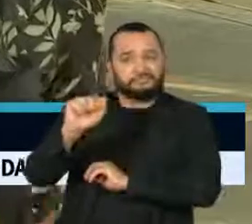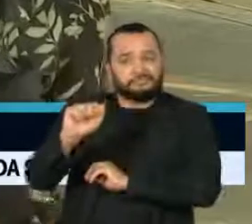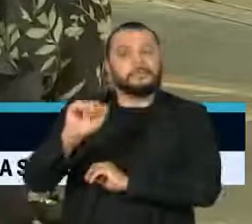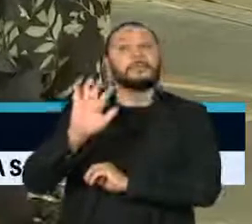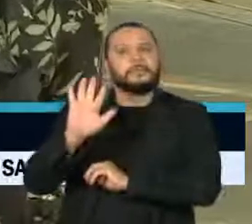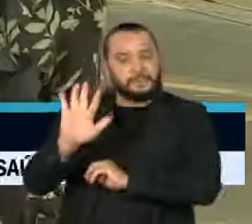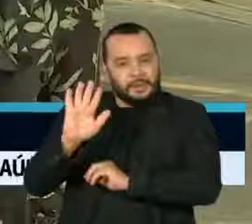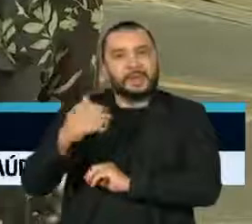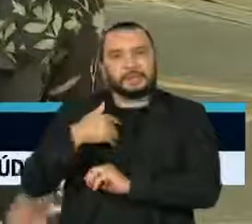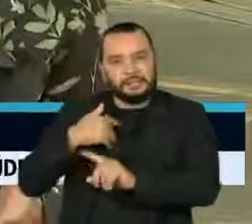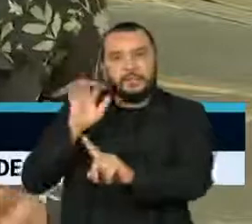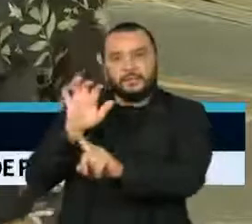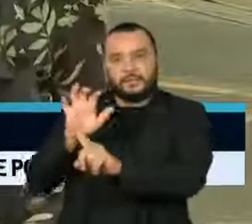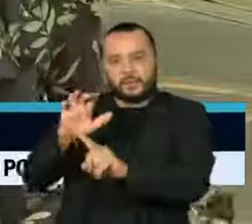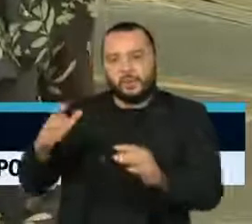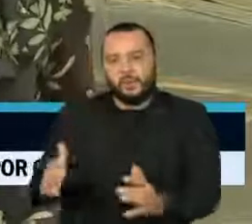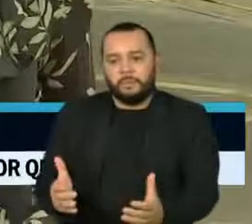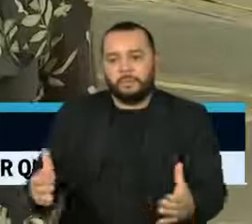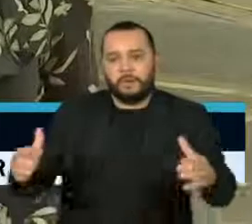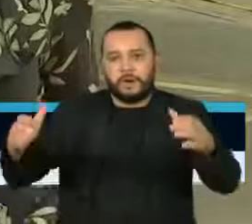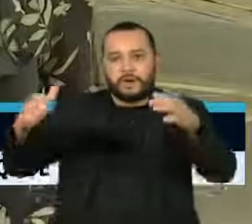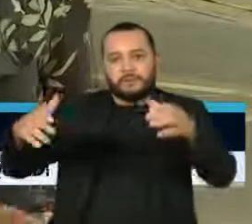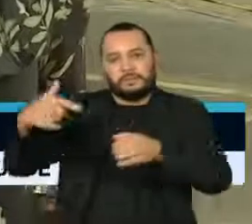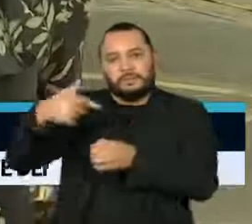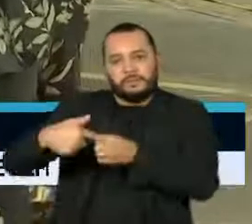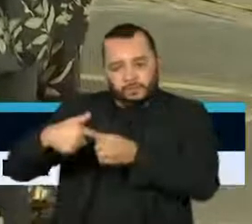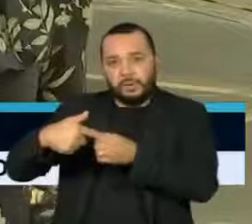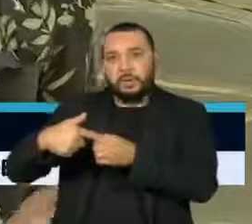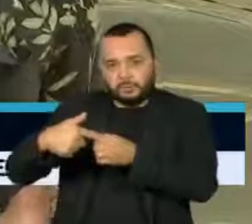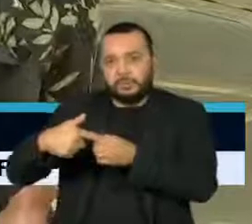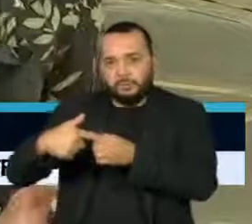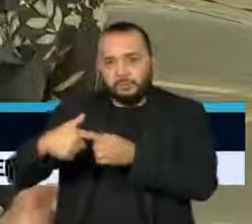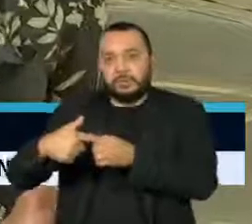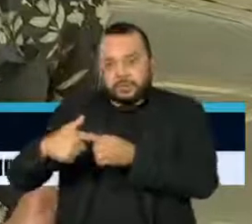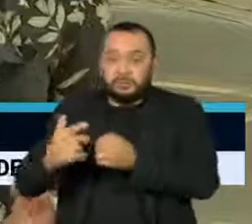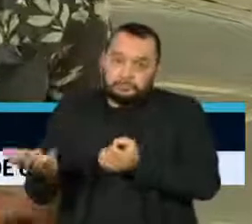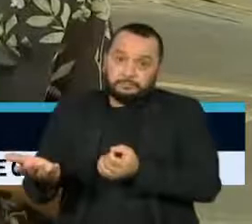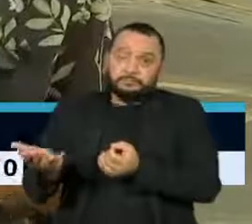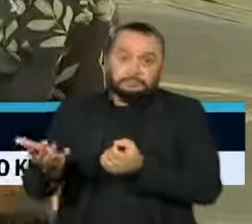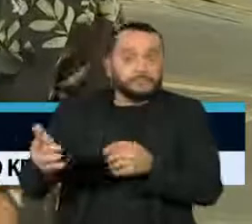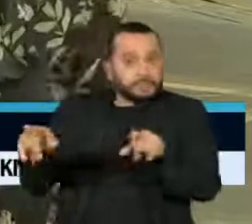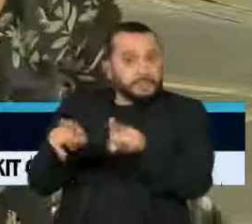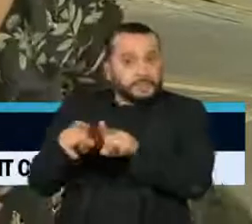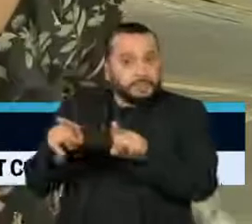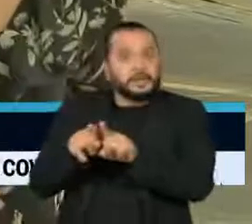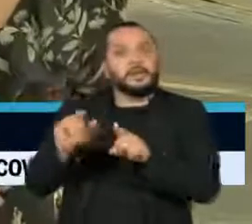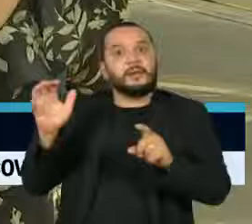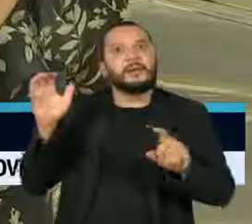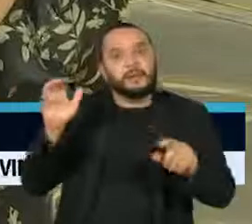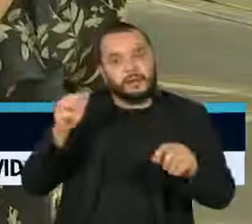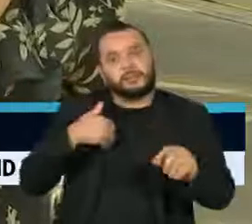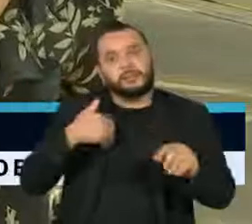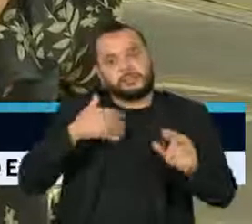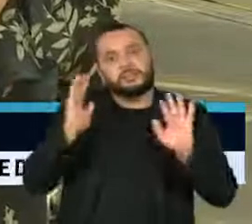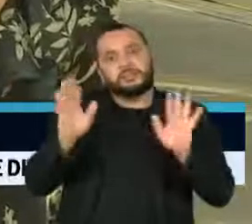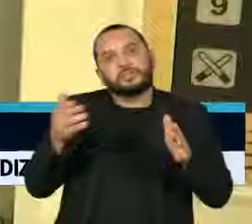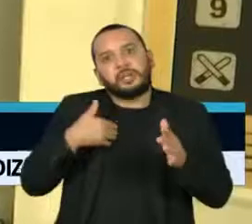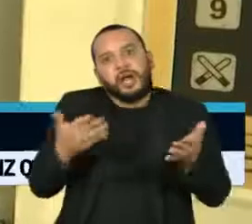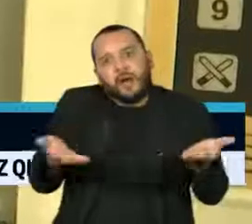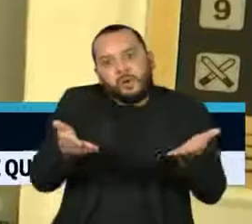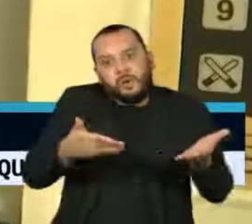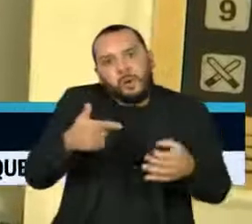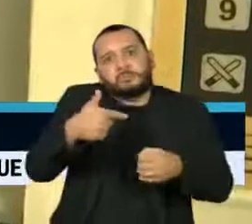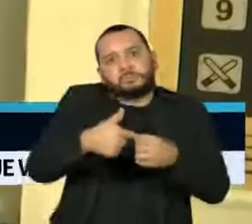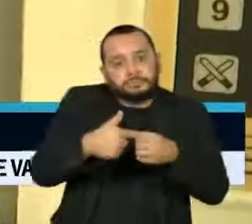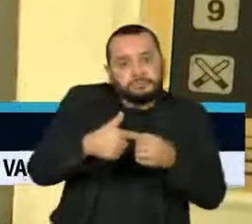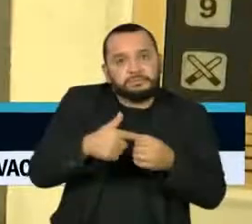no mercado internacional ao longo do mês e acabou se refletindo aqui nas bombas dos postos.